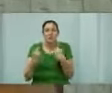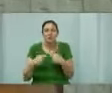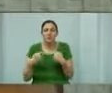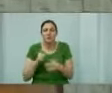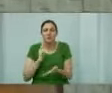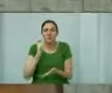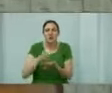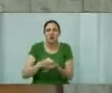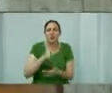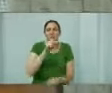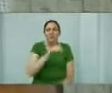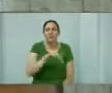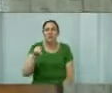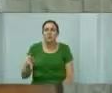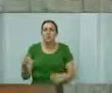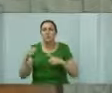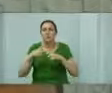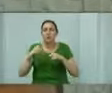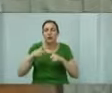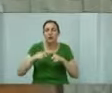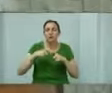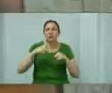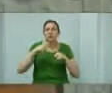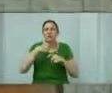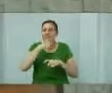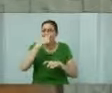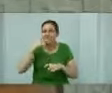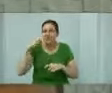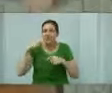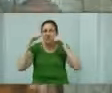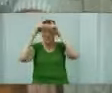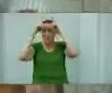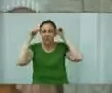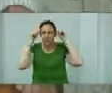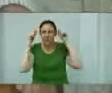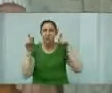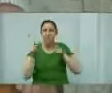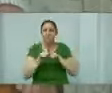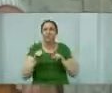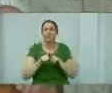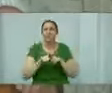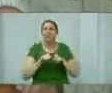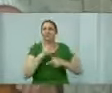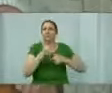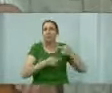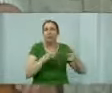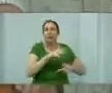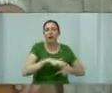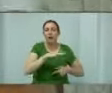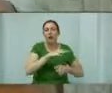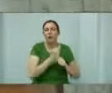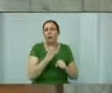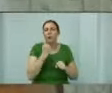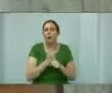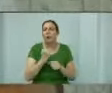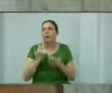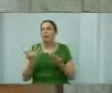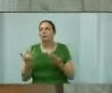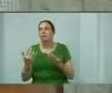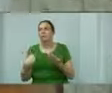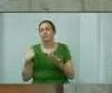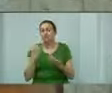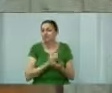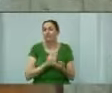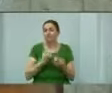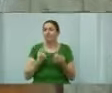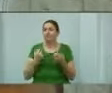médicos, é dentistas, é enfermeiras, é técnicos, é aquele que trabalha no asfalto, é aquele que trabalha na iluminação pública. Nós somos prestadores de